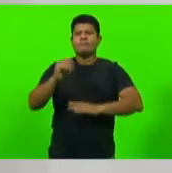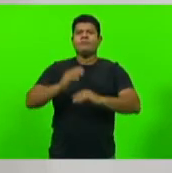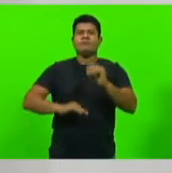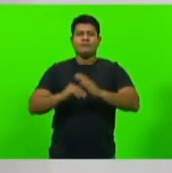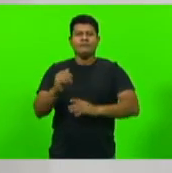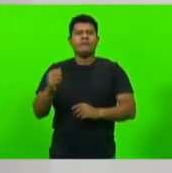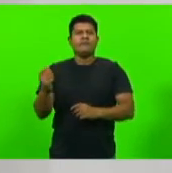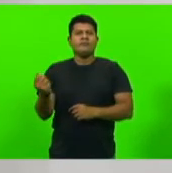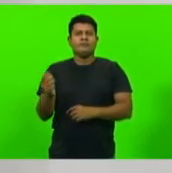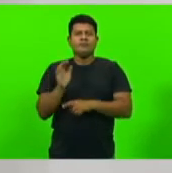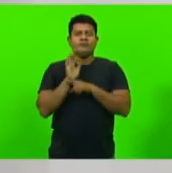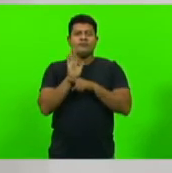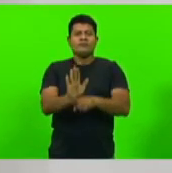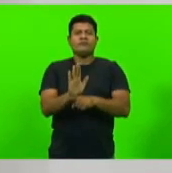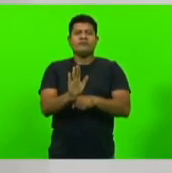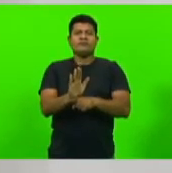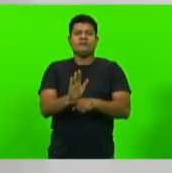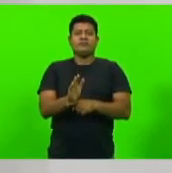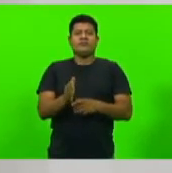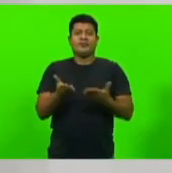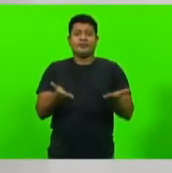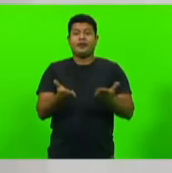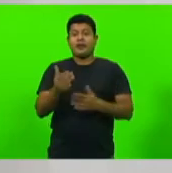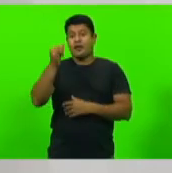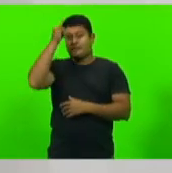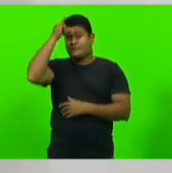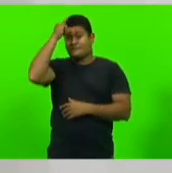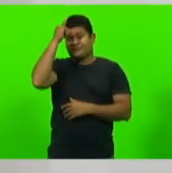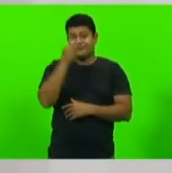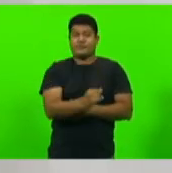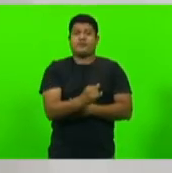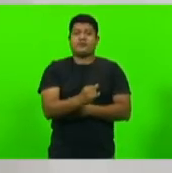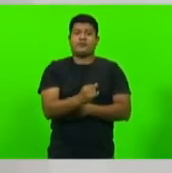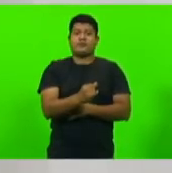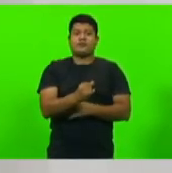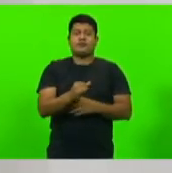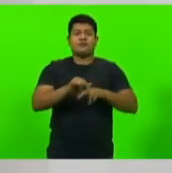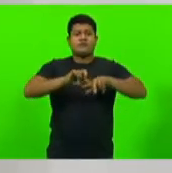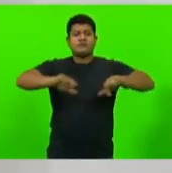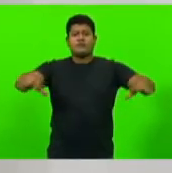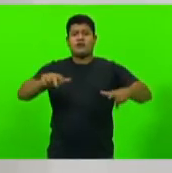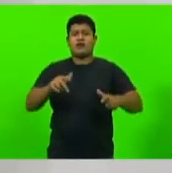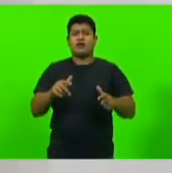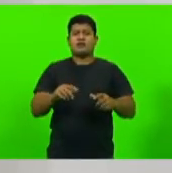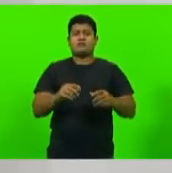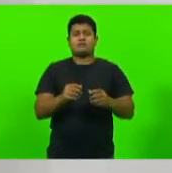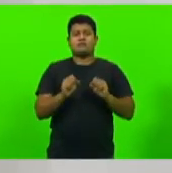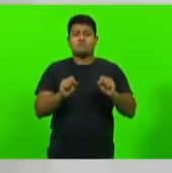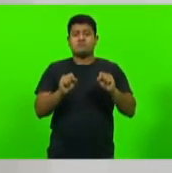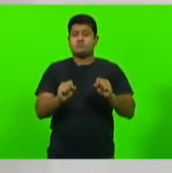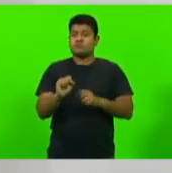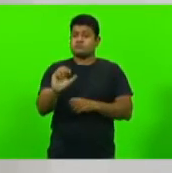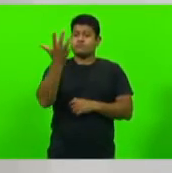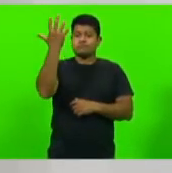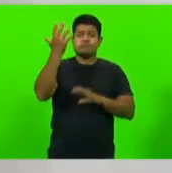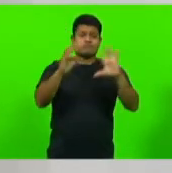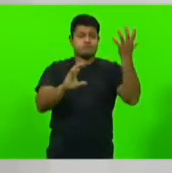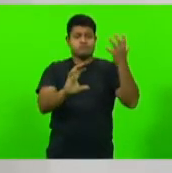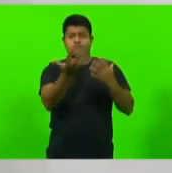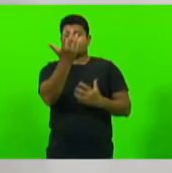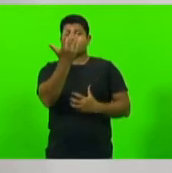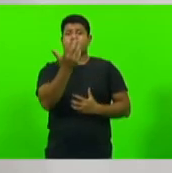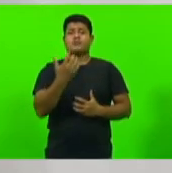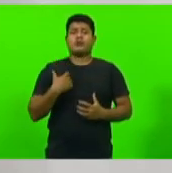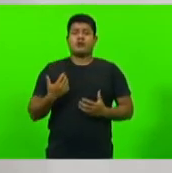que vão prevenir efeitos desastrosos da estiagem continuada.